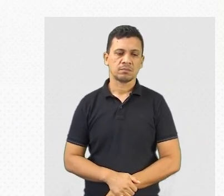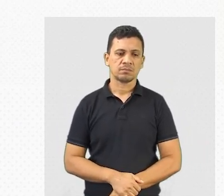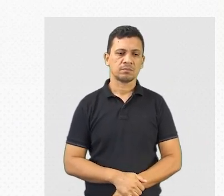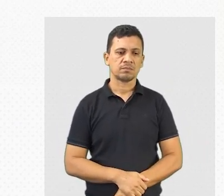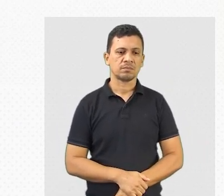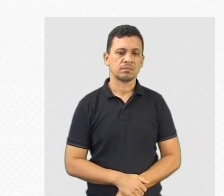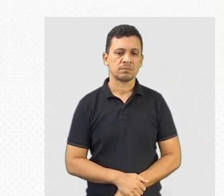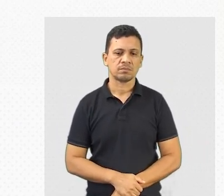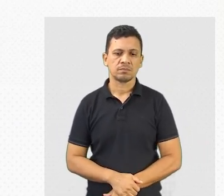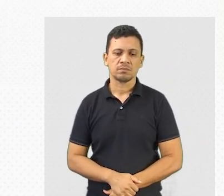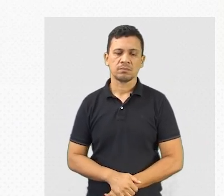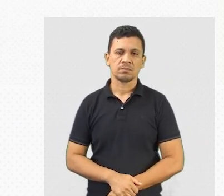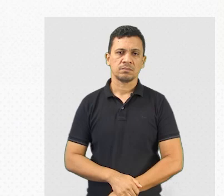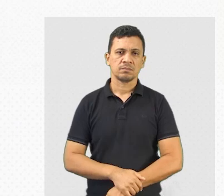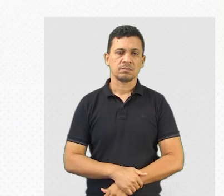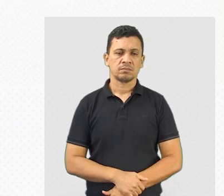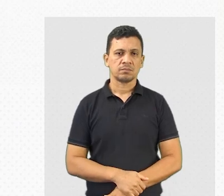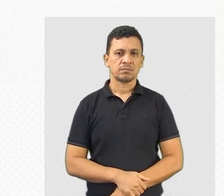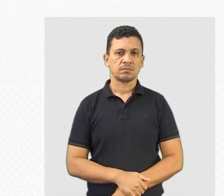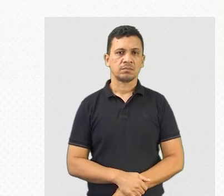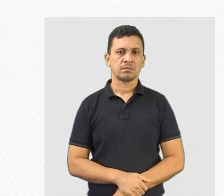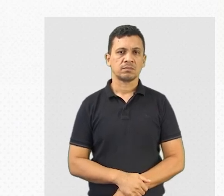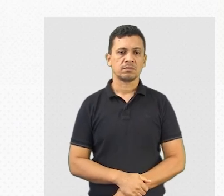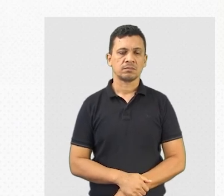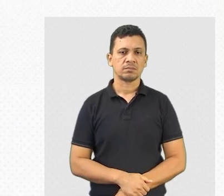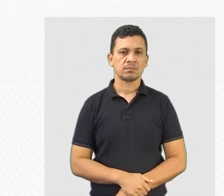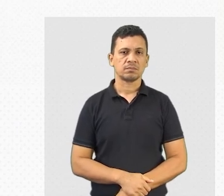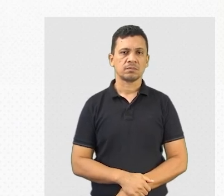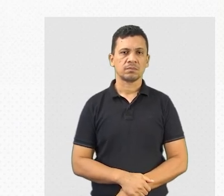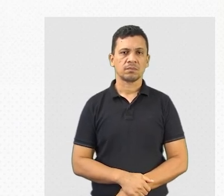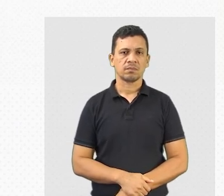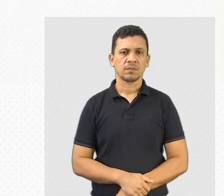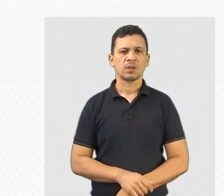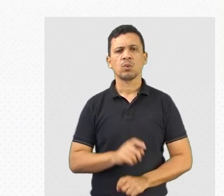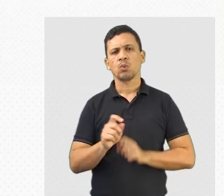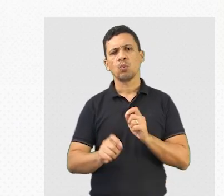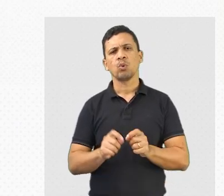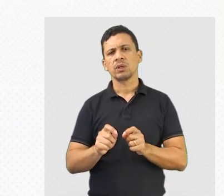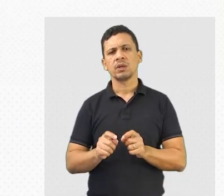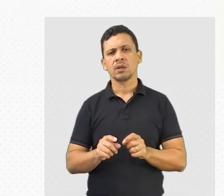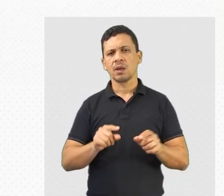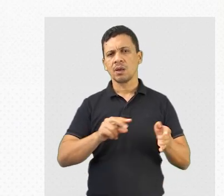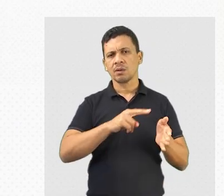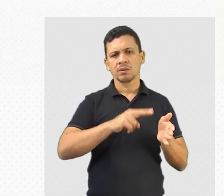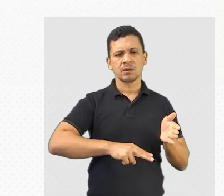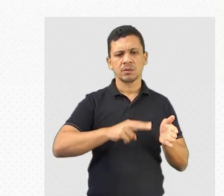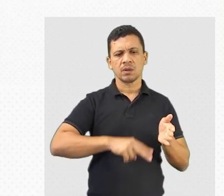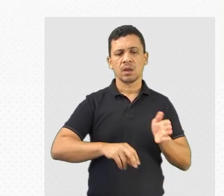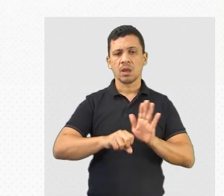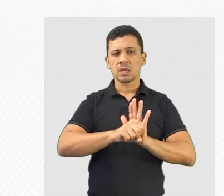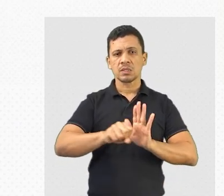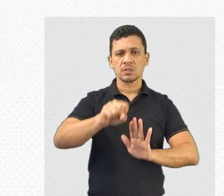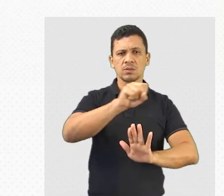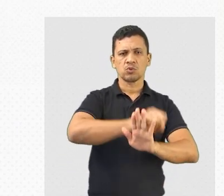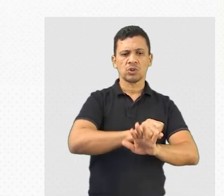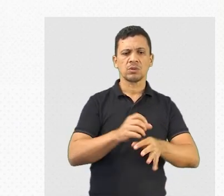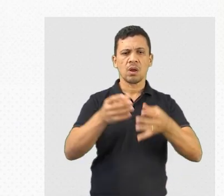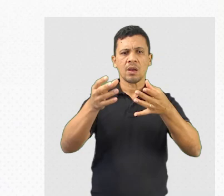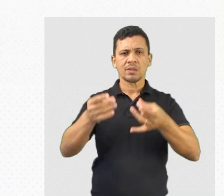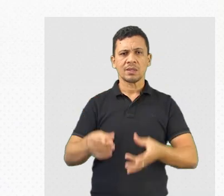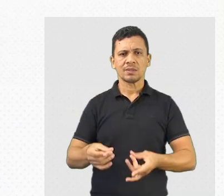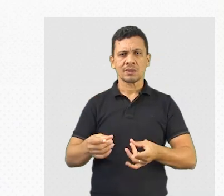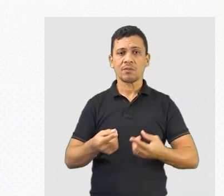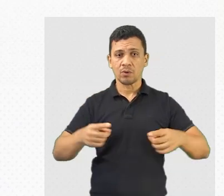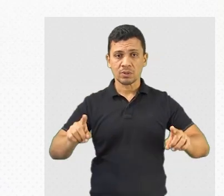rhythm. I like it very much. Então, o que você observa? Esse sujeito que descreveu essa